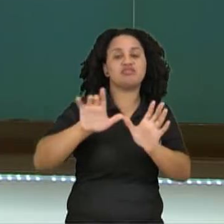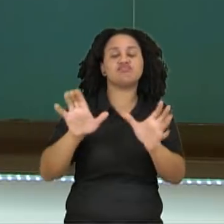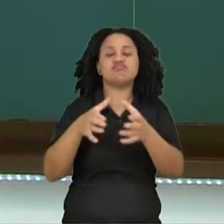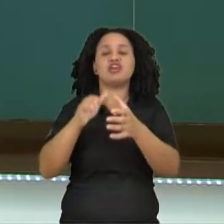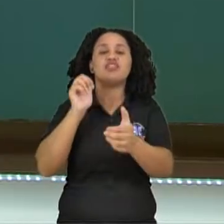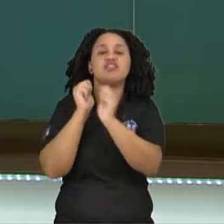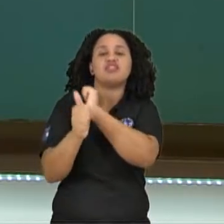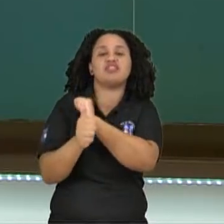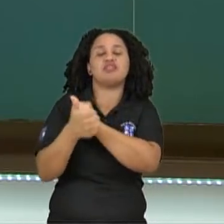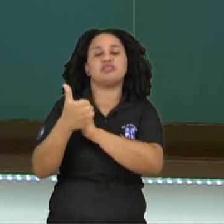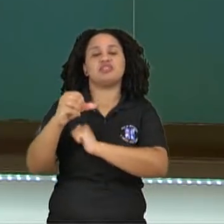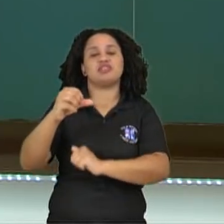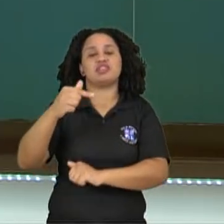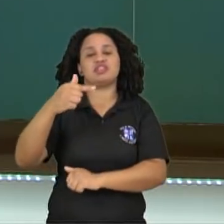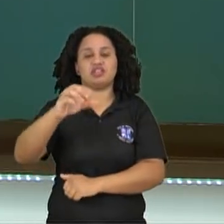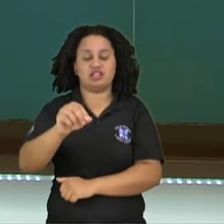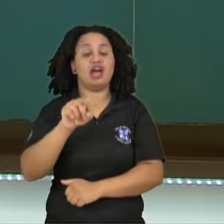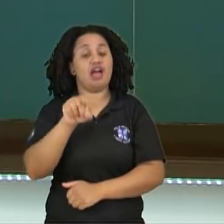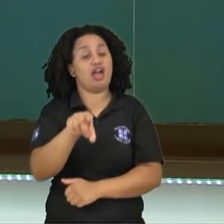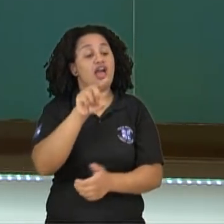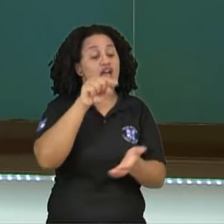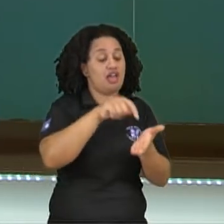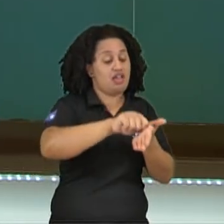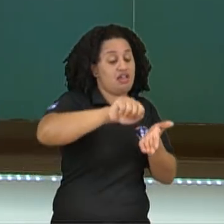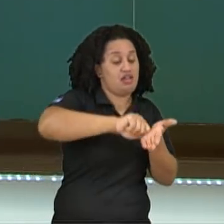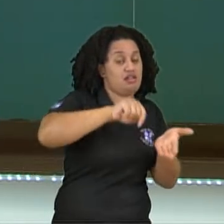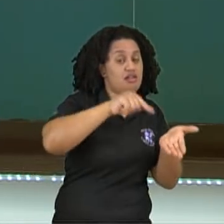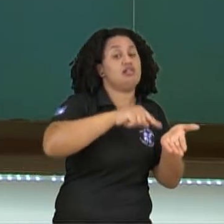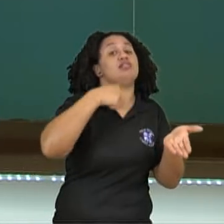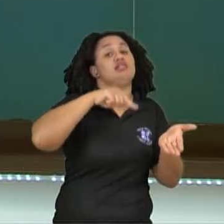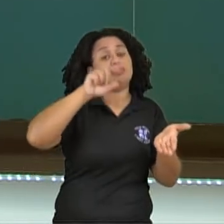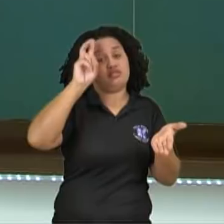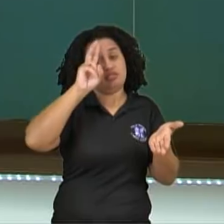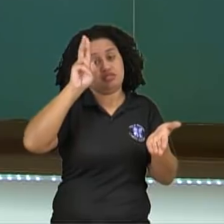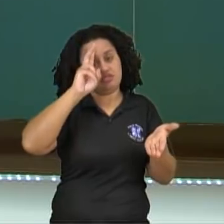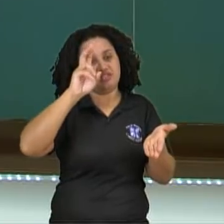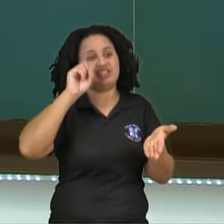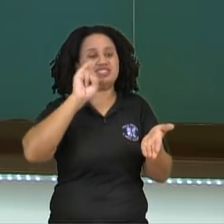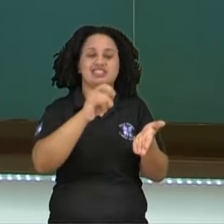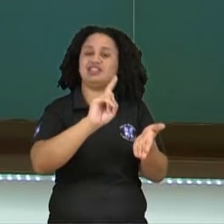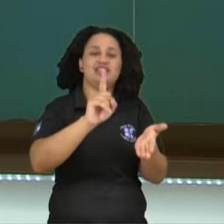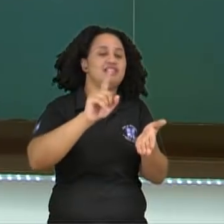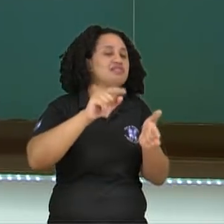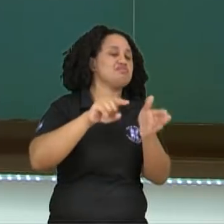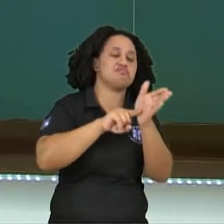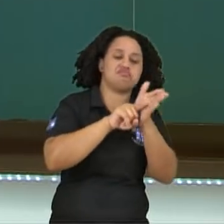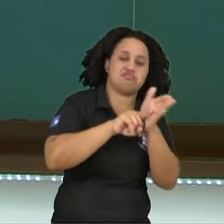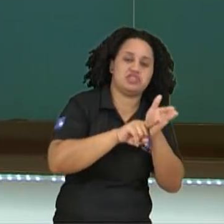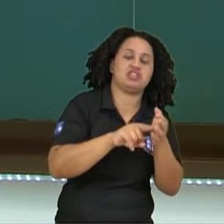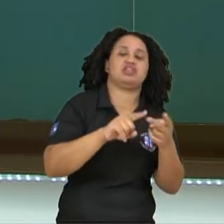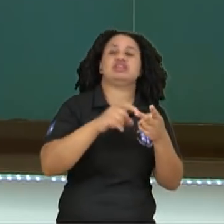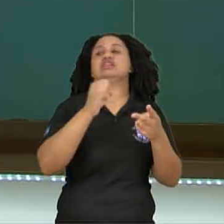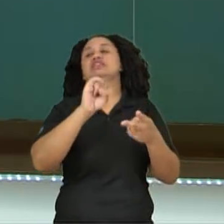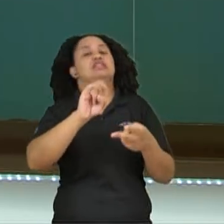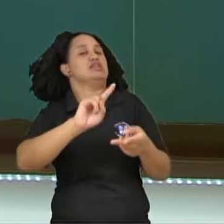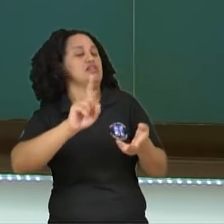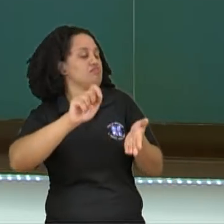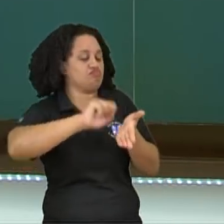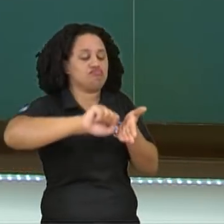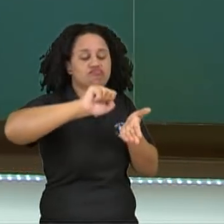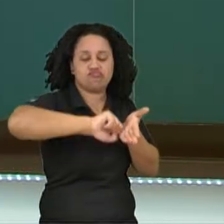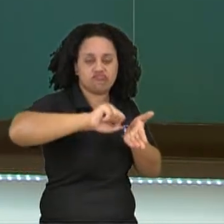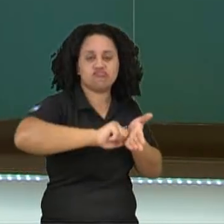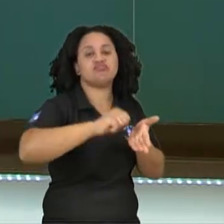a história. Então, sem escrever, sem relatar, sem pesquisar, não tem a história. Só foi